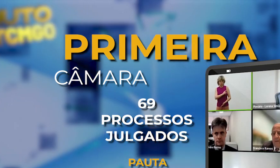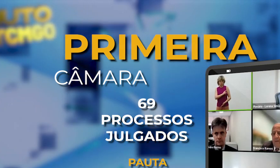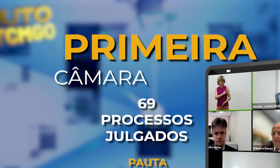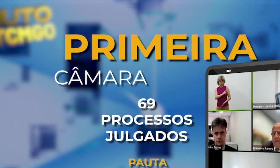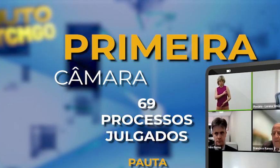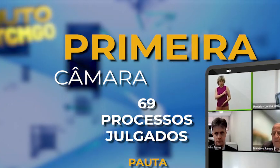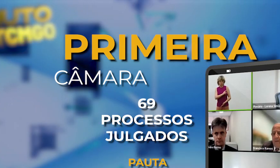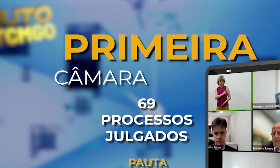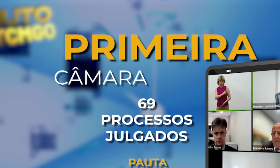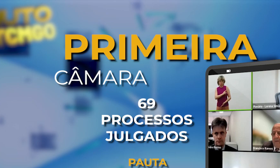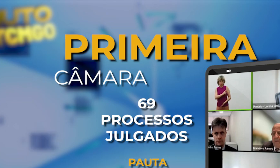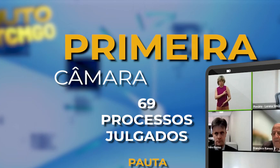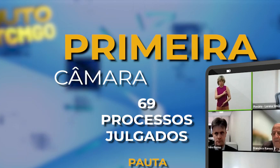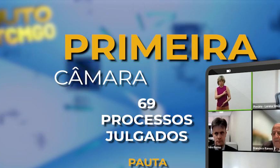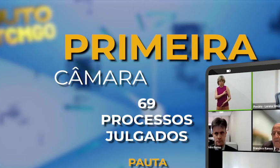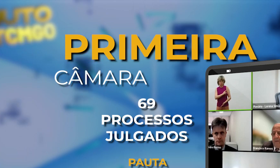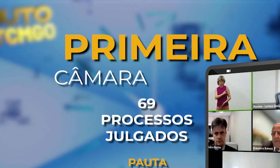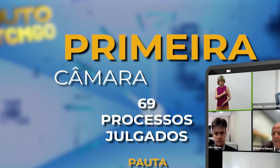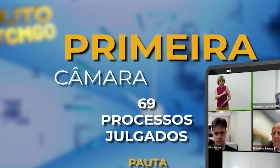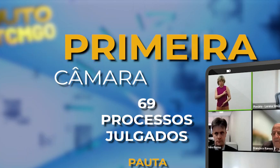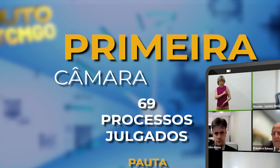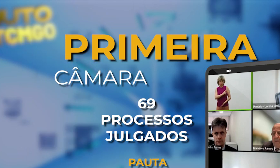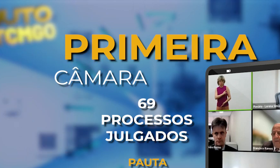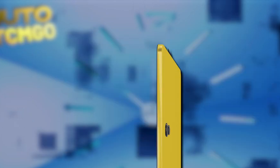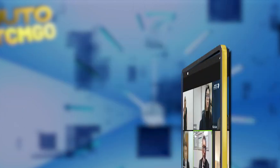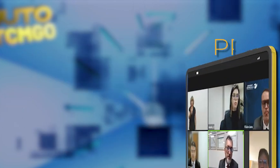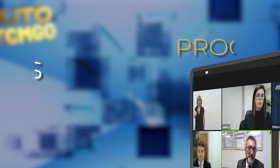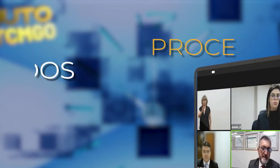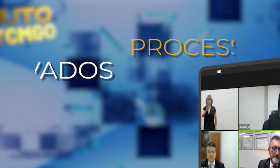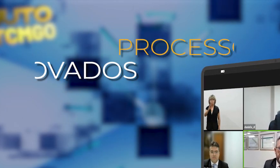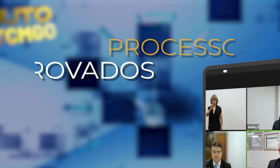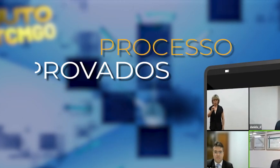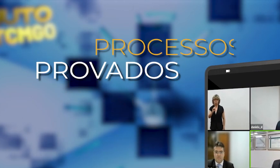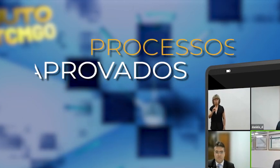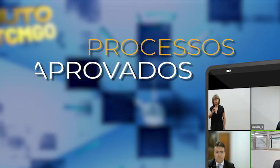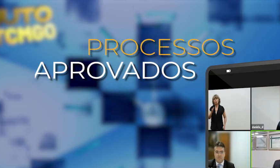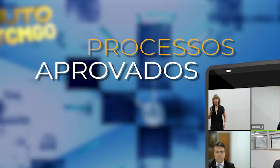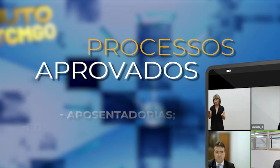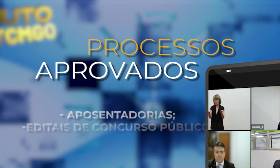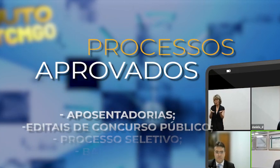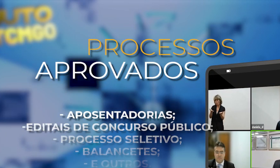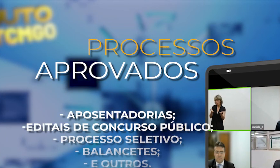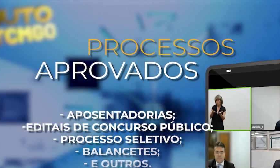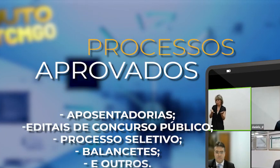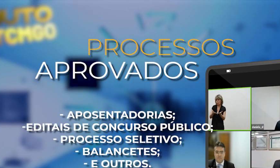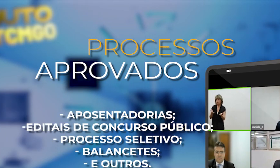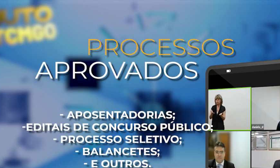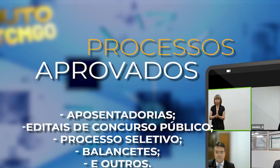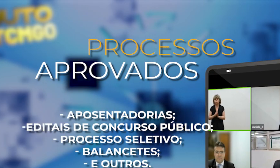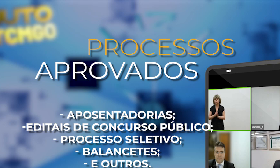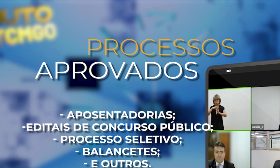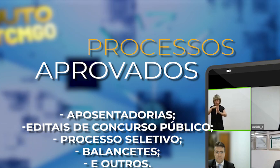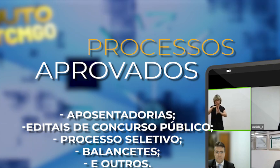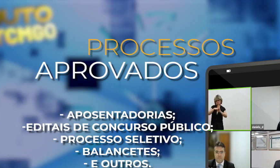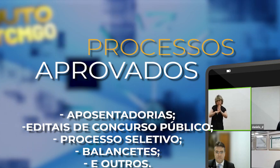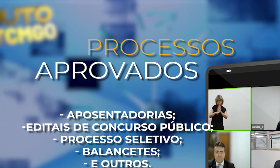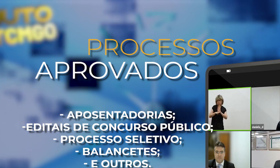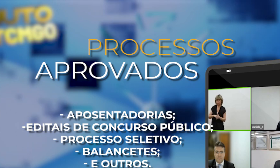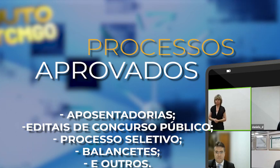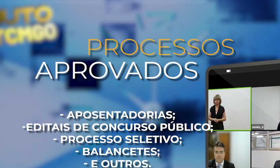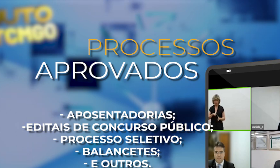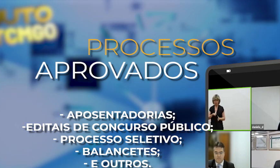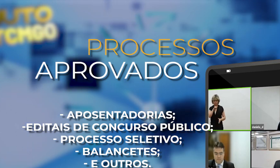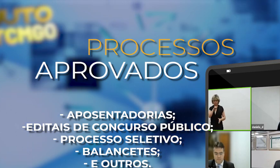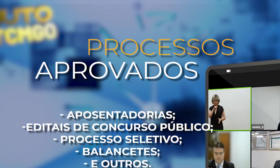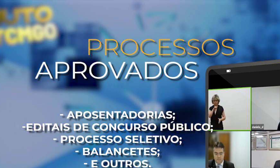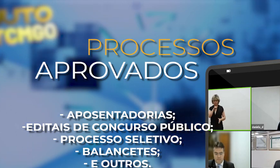69 processos da pauta número 142. Foram analisados e aprovados balancetes, aposentadorias, admissões